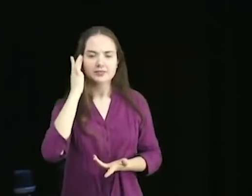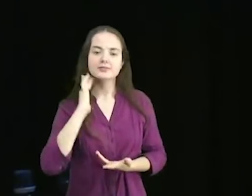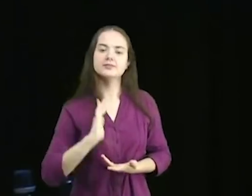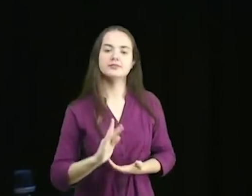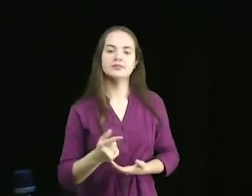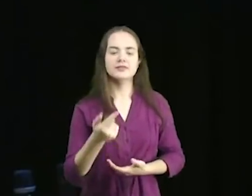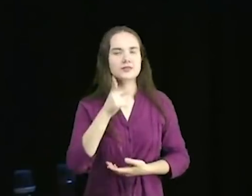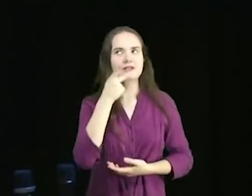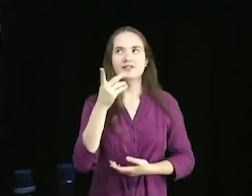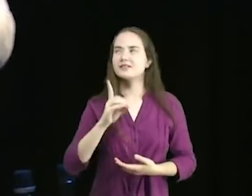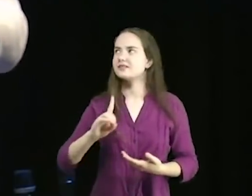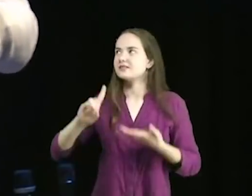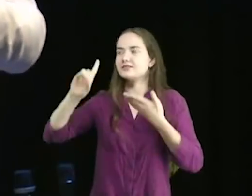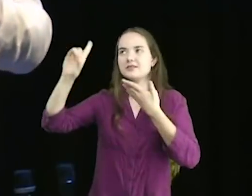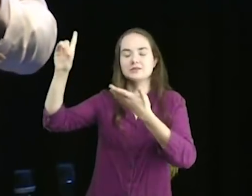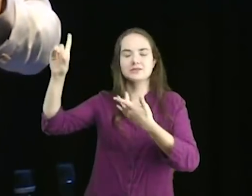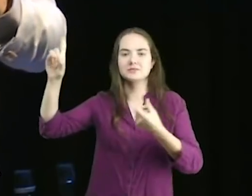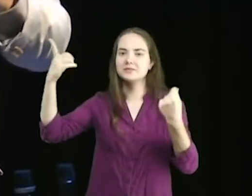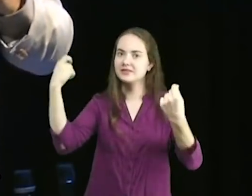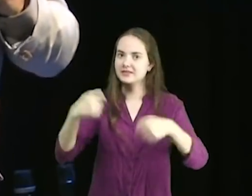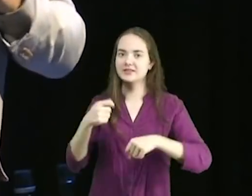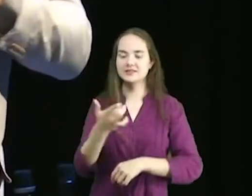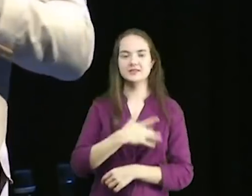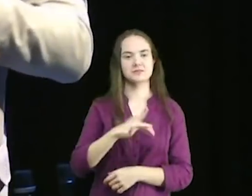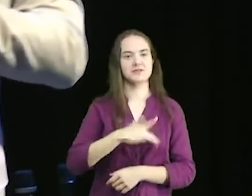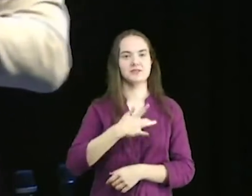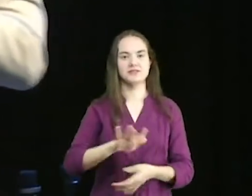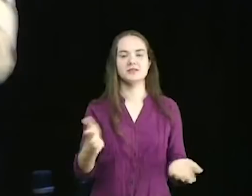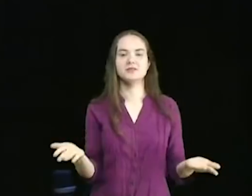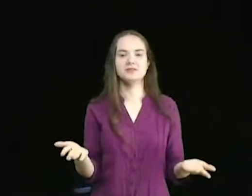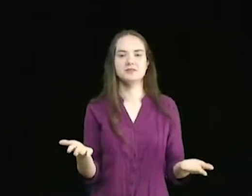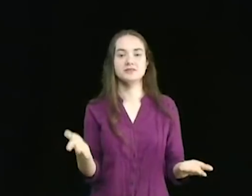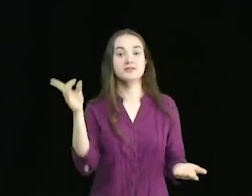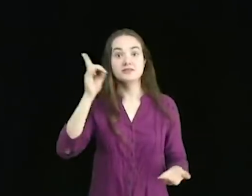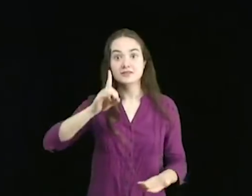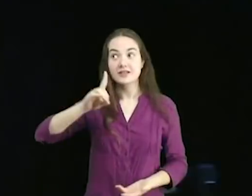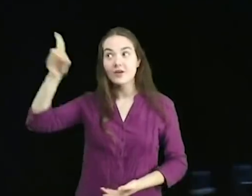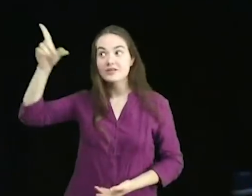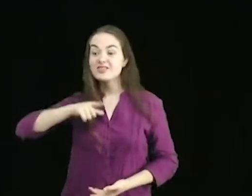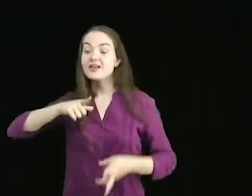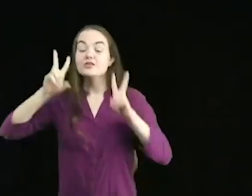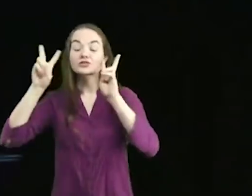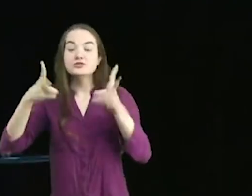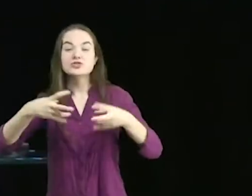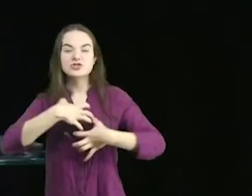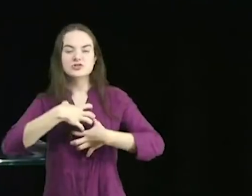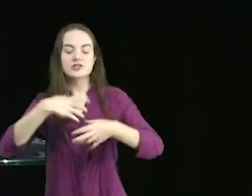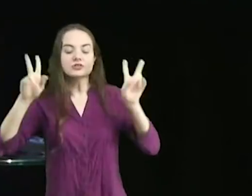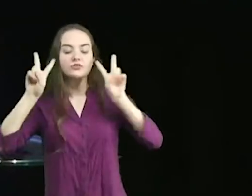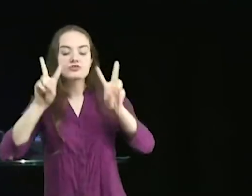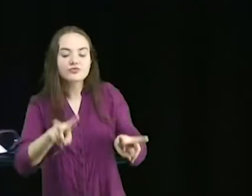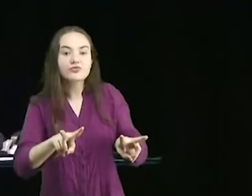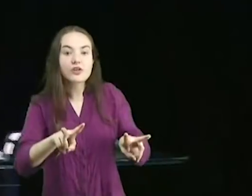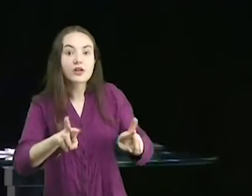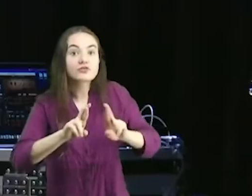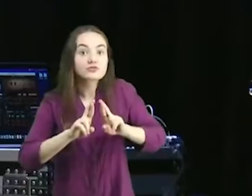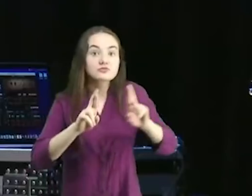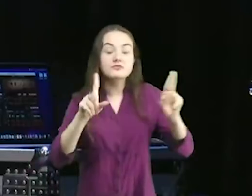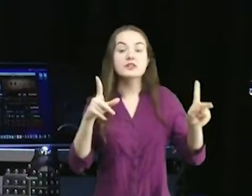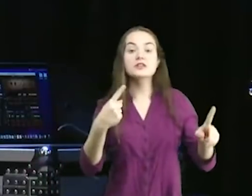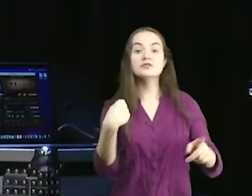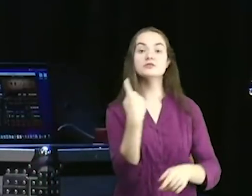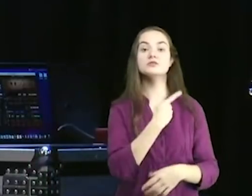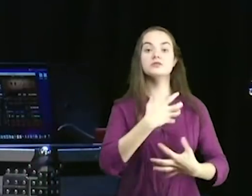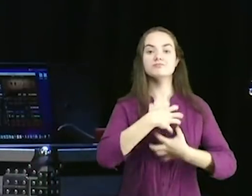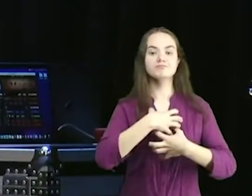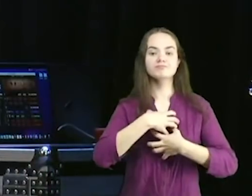Jeová, só pela misericórdia, e é assim que tem, Deus tem uma perspectiva completamente diferente da gente, Deus não